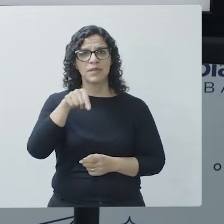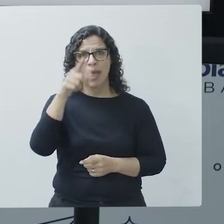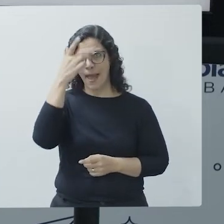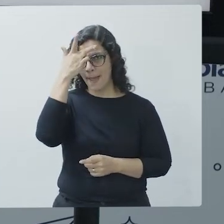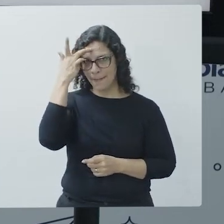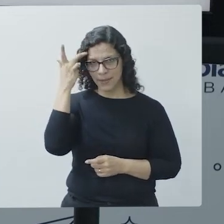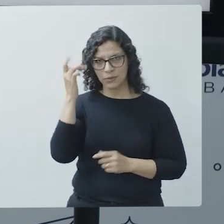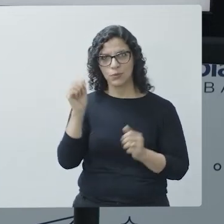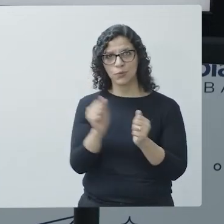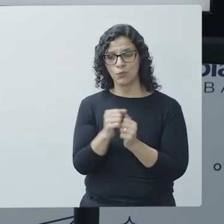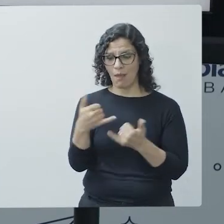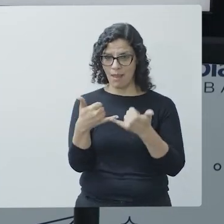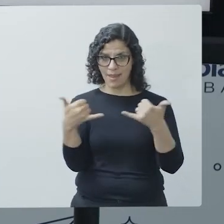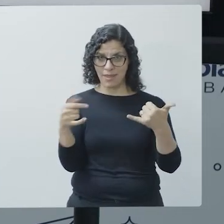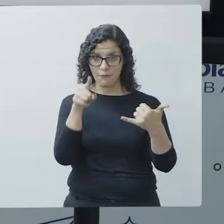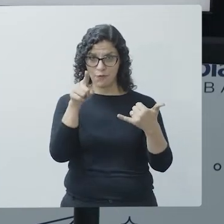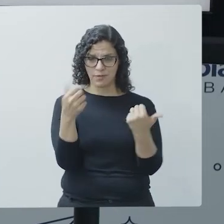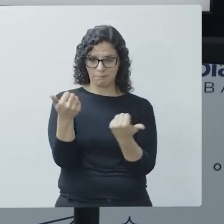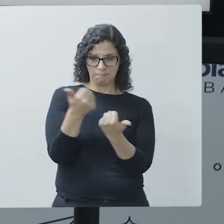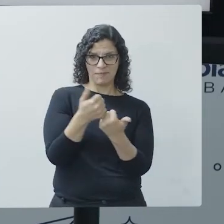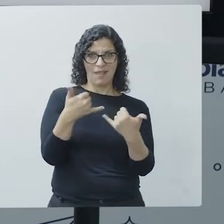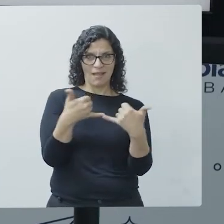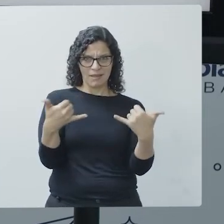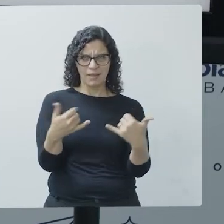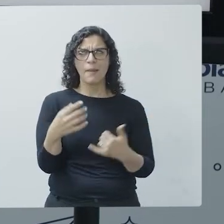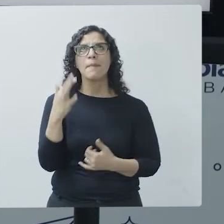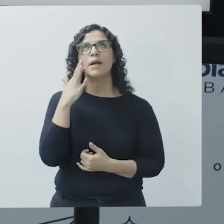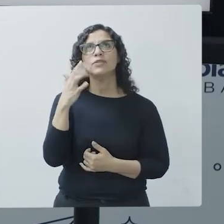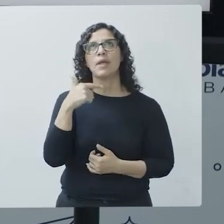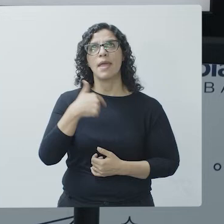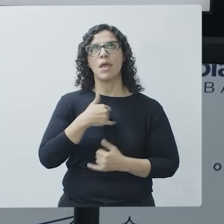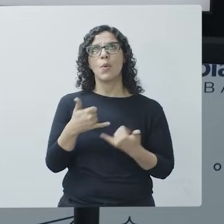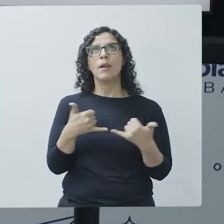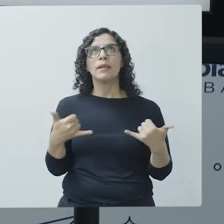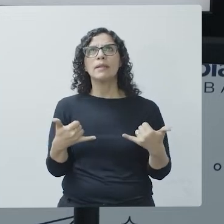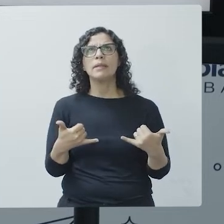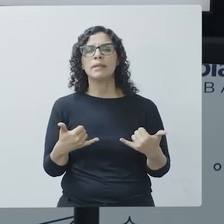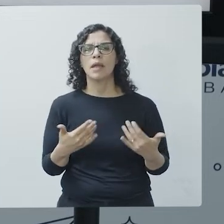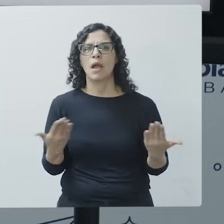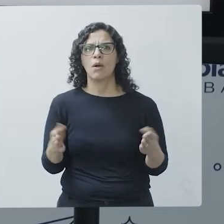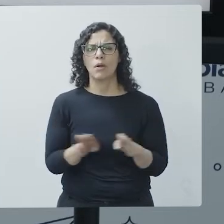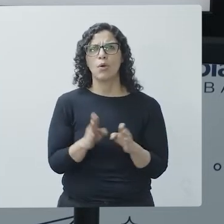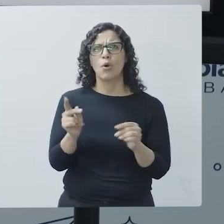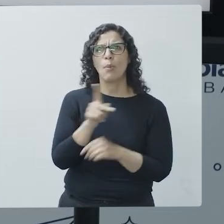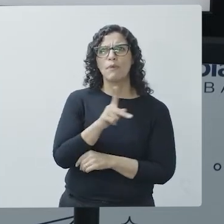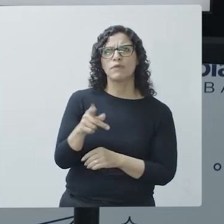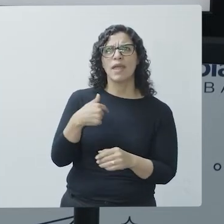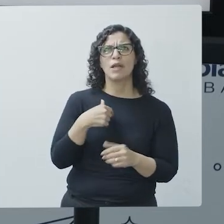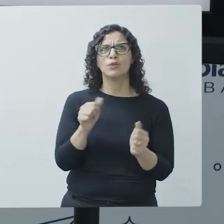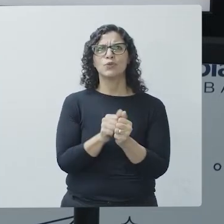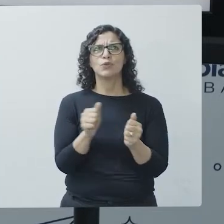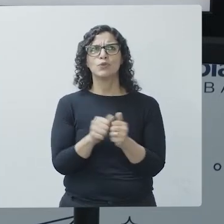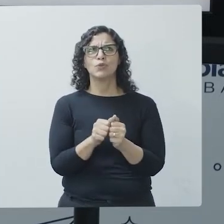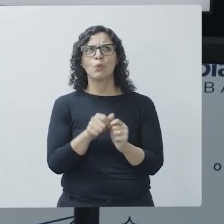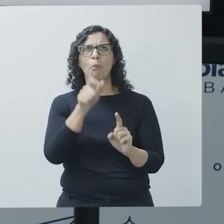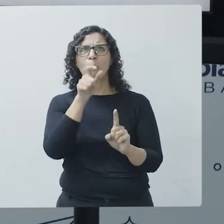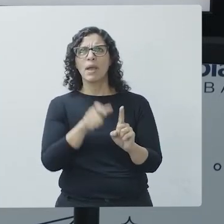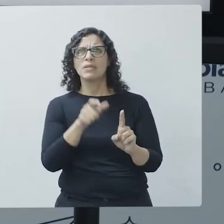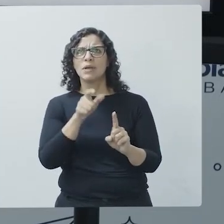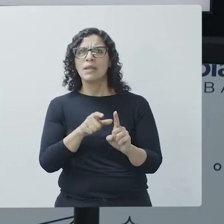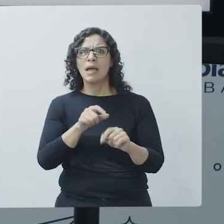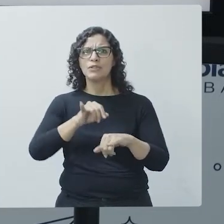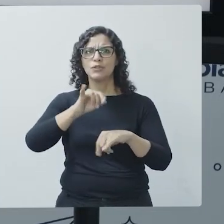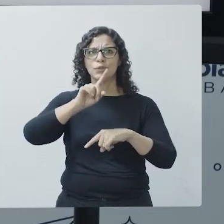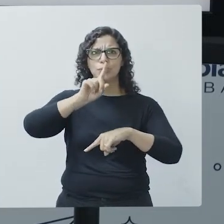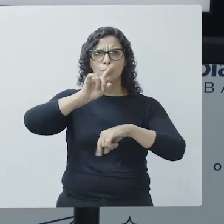pessoa, se você fosse a linha, digamos assim, vamos tentar viver esse personagem. Ah, professor, mas viver um personagem aí tão